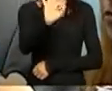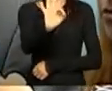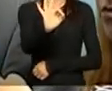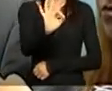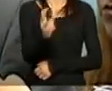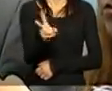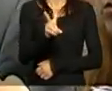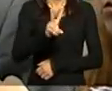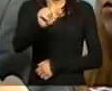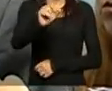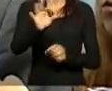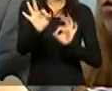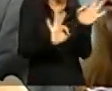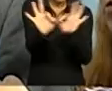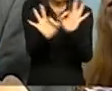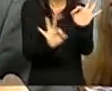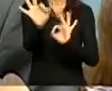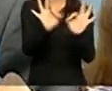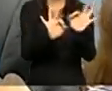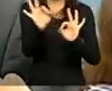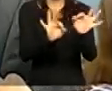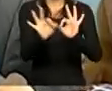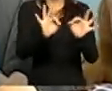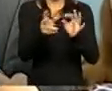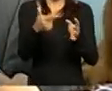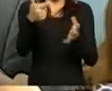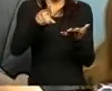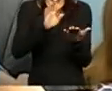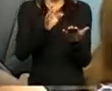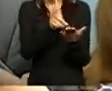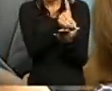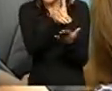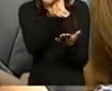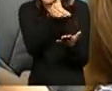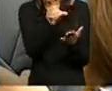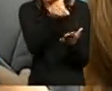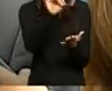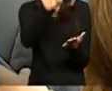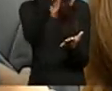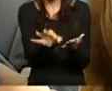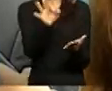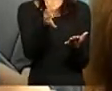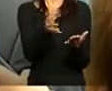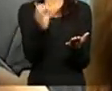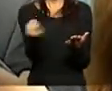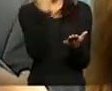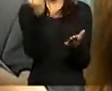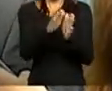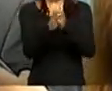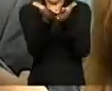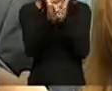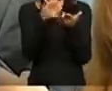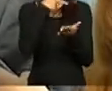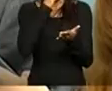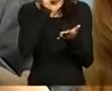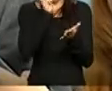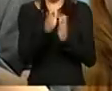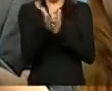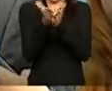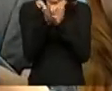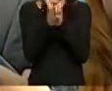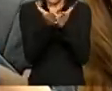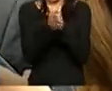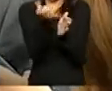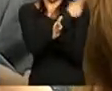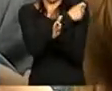terão seu esquema de vacinação atualizado é muito importante é que os pais levem a carteirinha de vacinação mas é